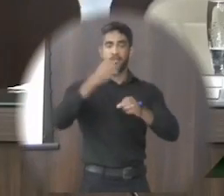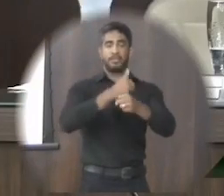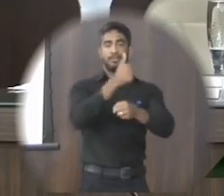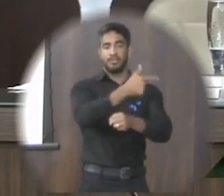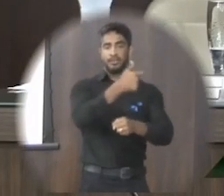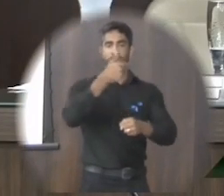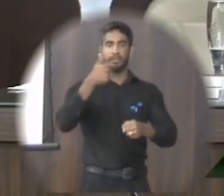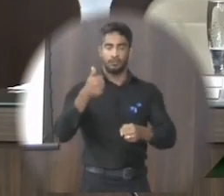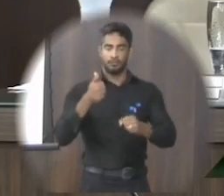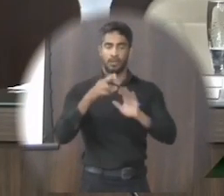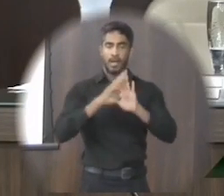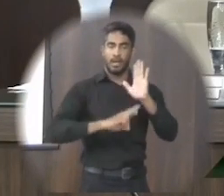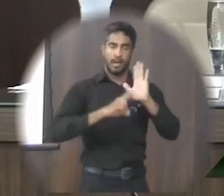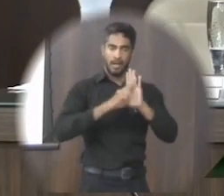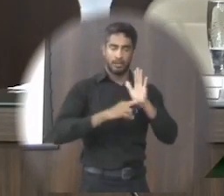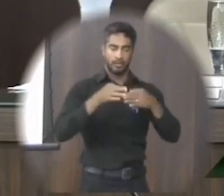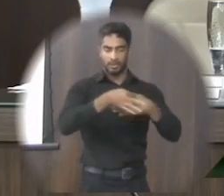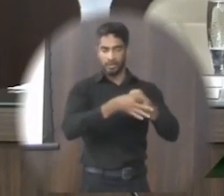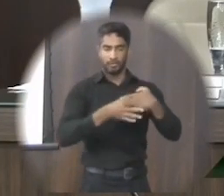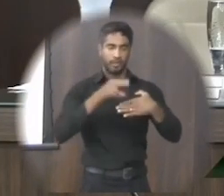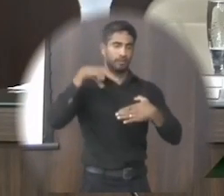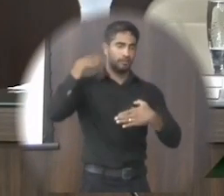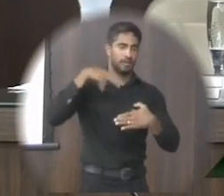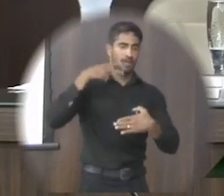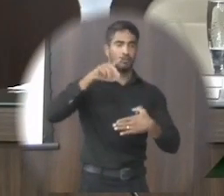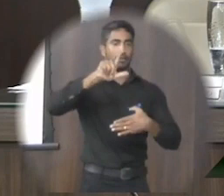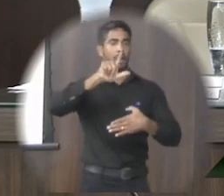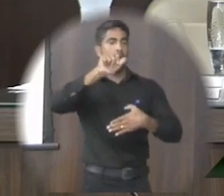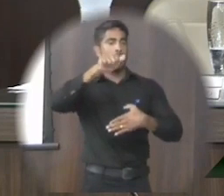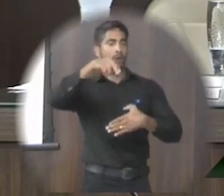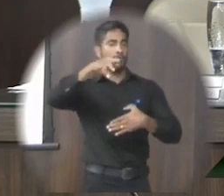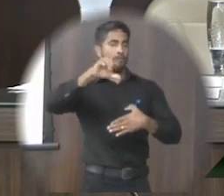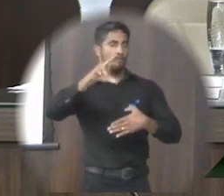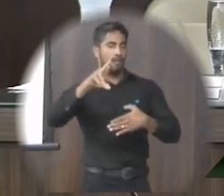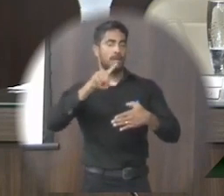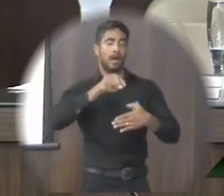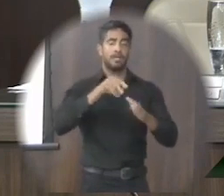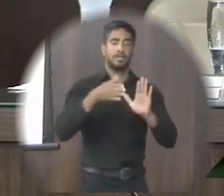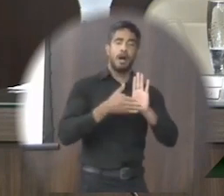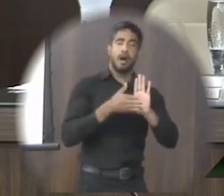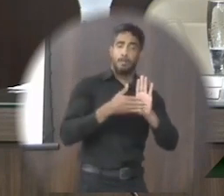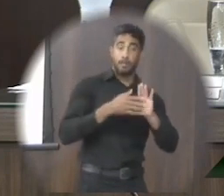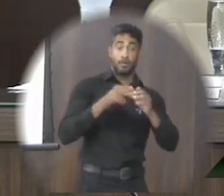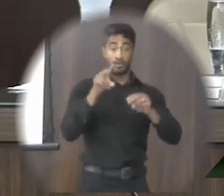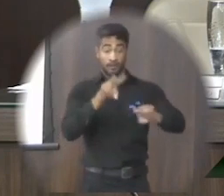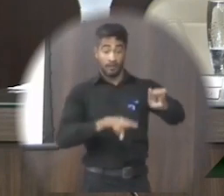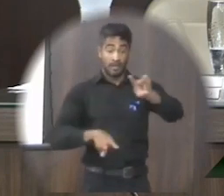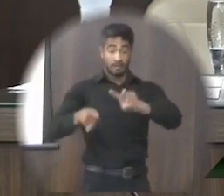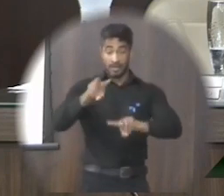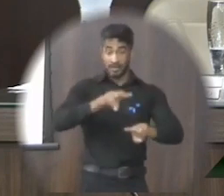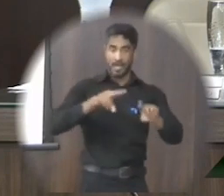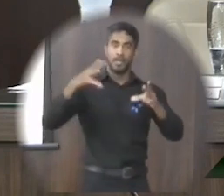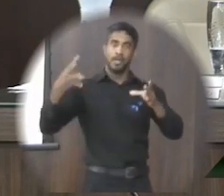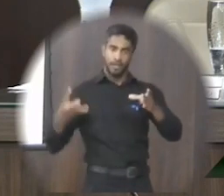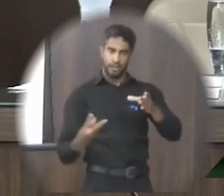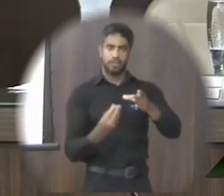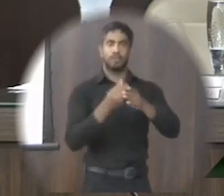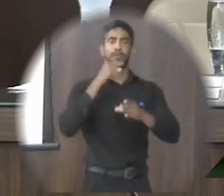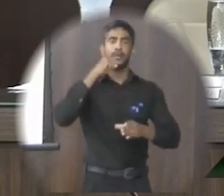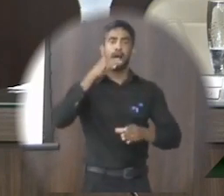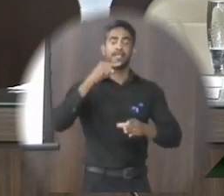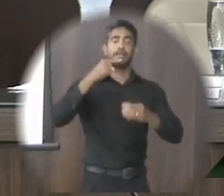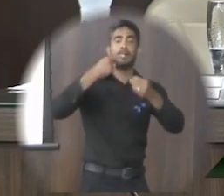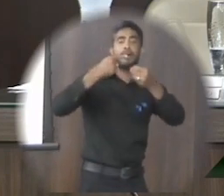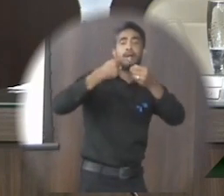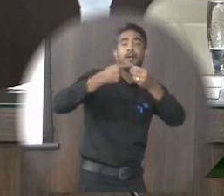077/2021. Relatório de autoria do vereador Almir Dias Santos. A proposição, ora analisada, institui a Semana Municipal